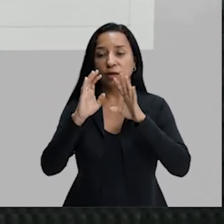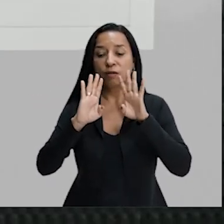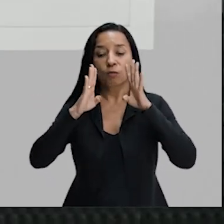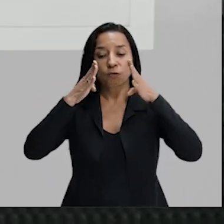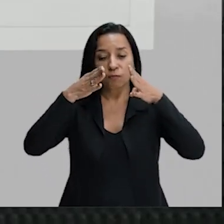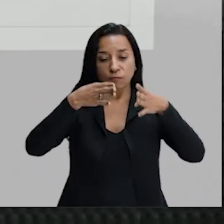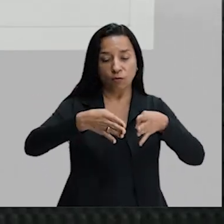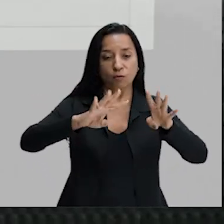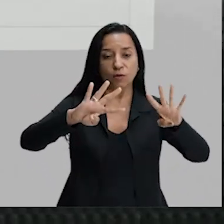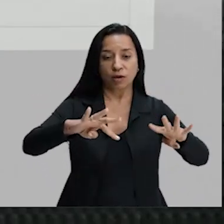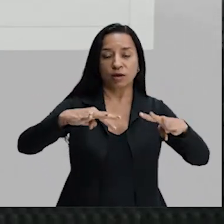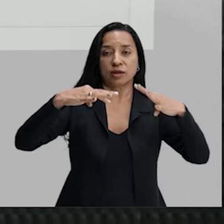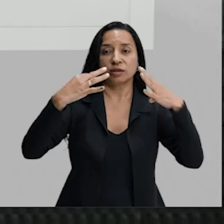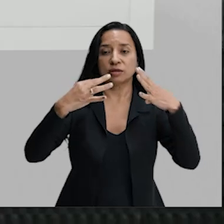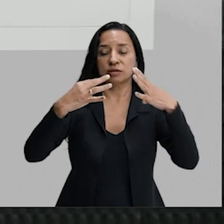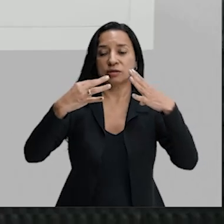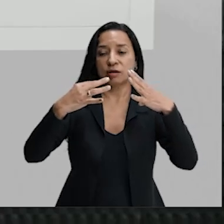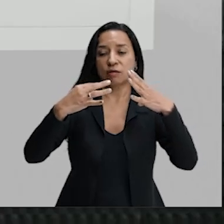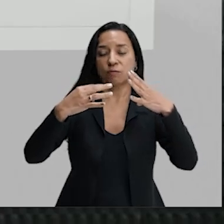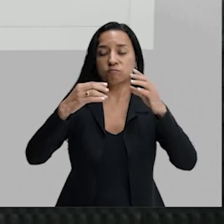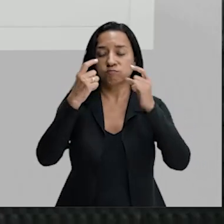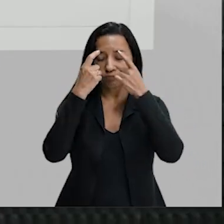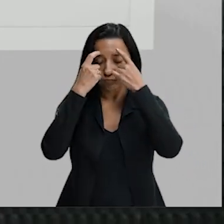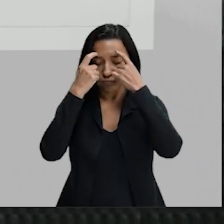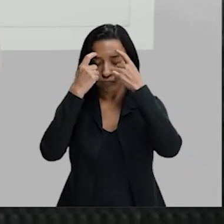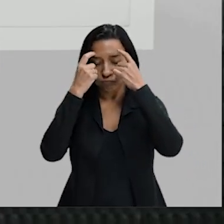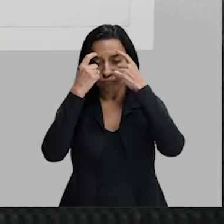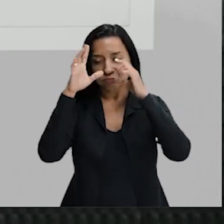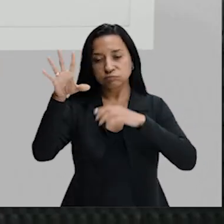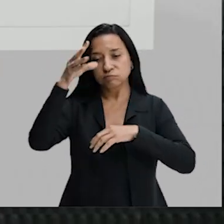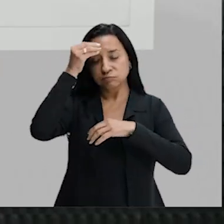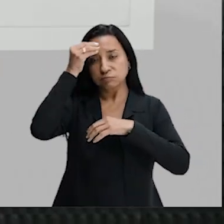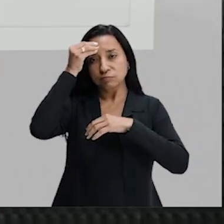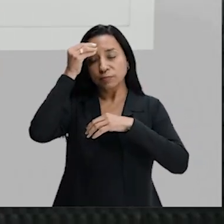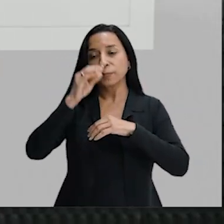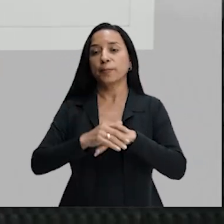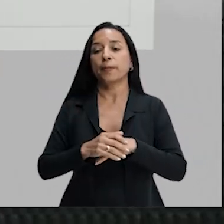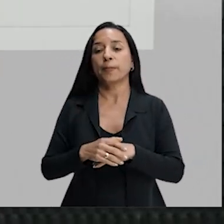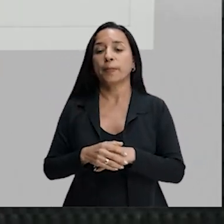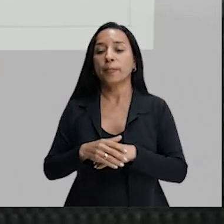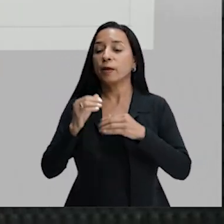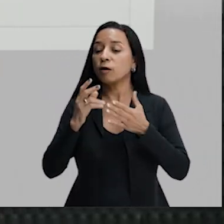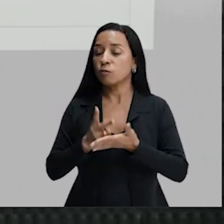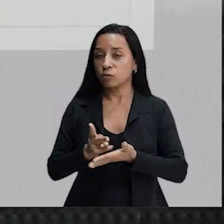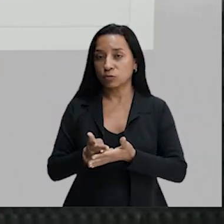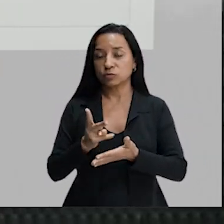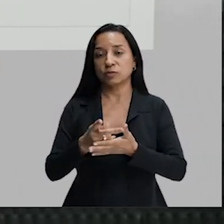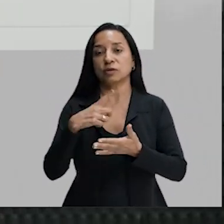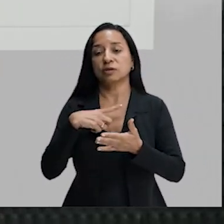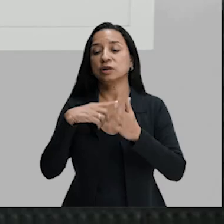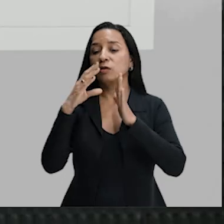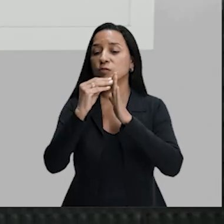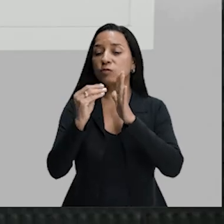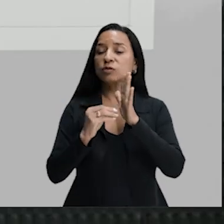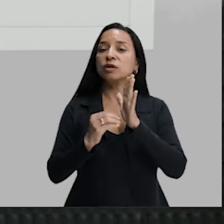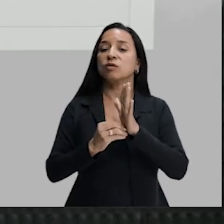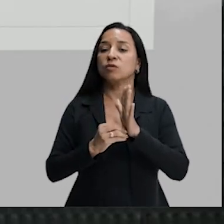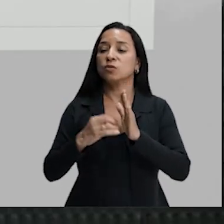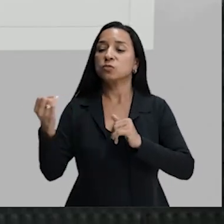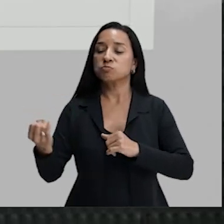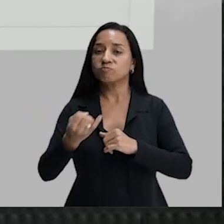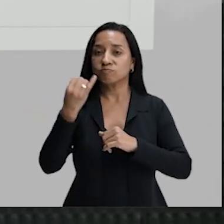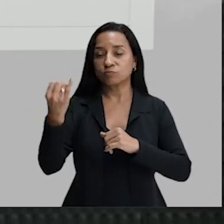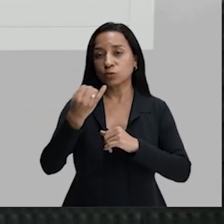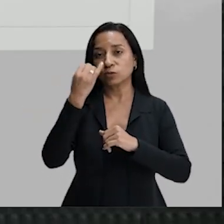foco, olha a atenção, te concentra, ok? Beleza? Então vamos seguir. Nós temos um conteúdo aqui excepcional,